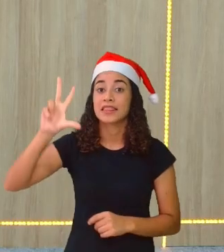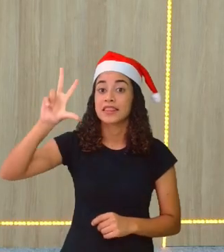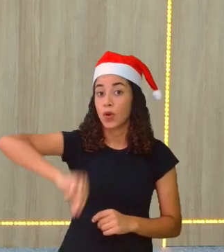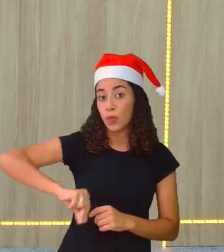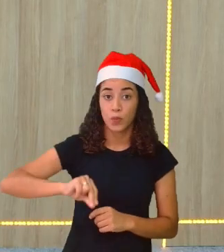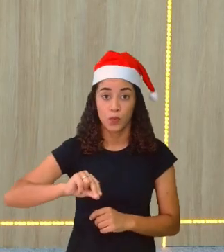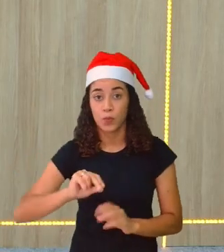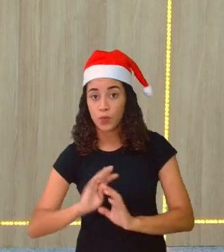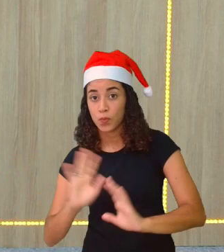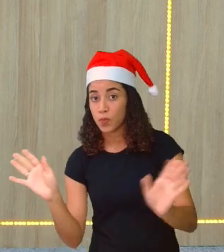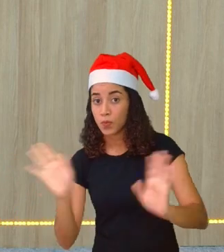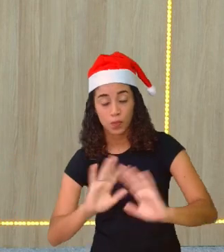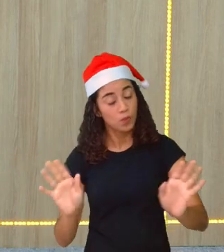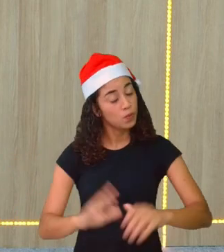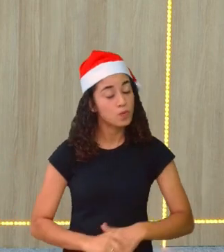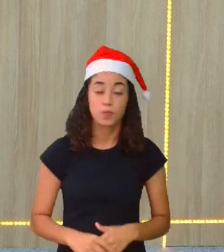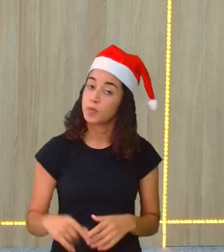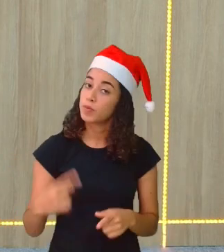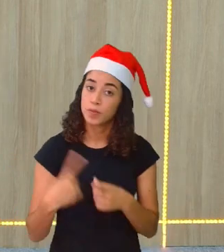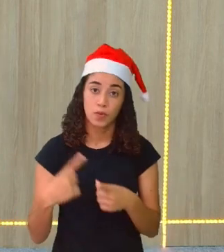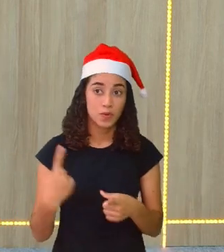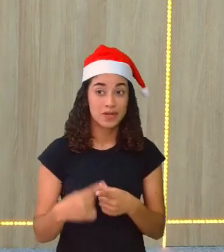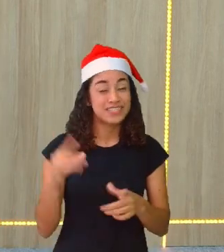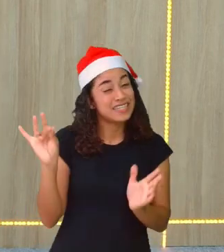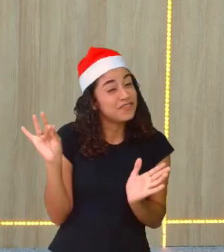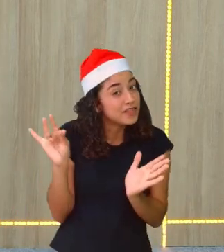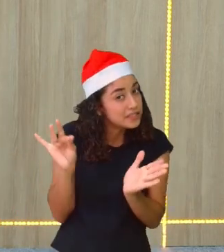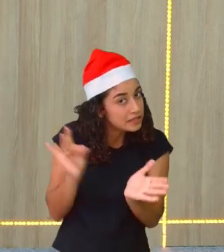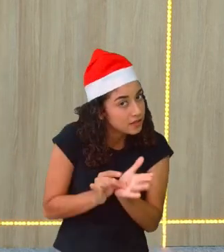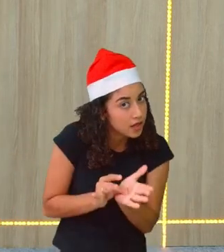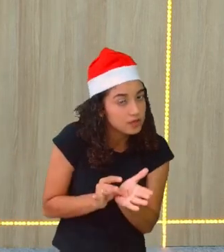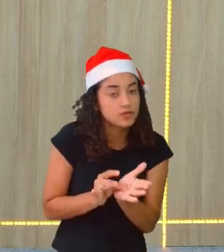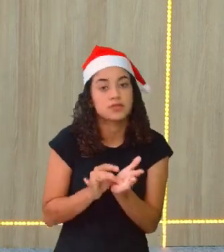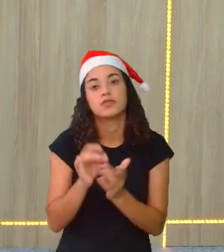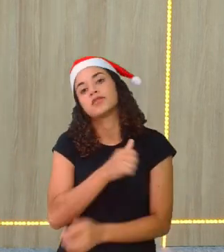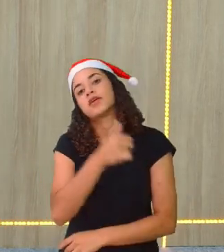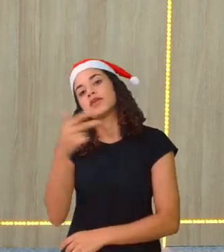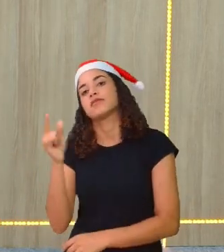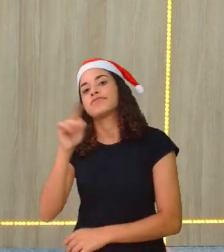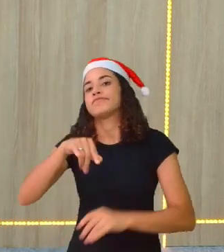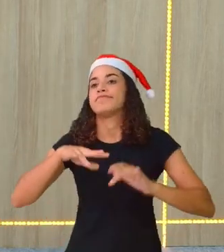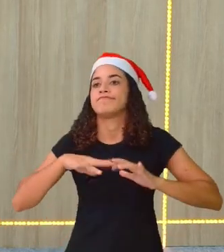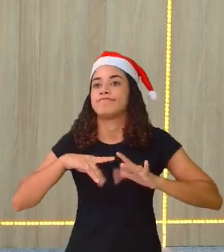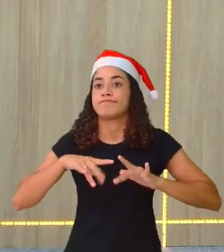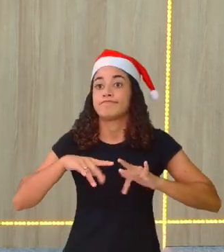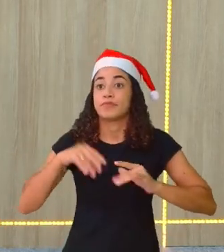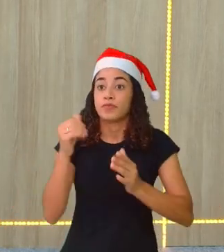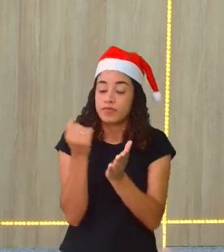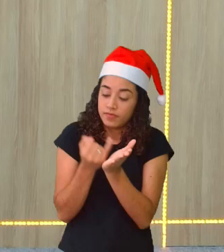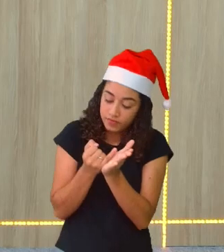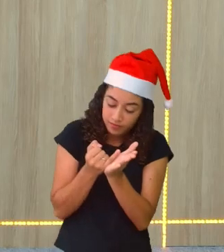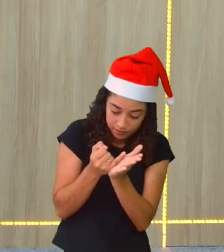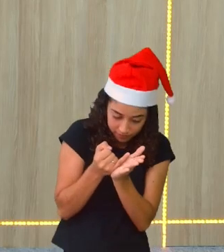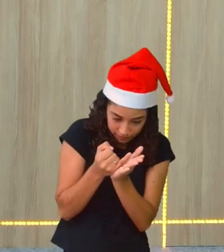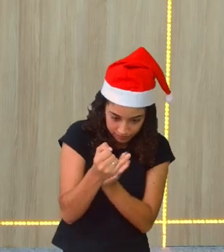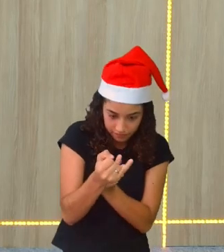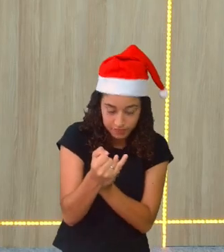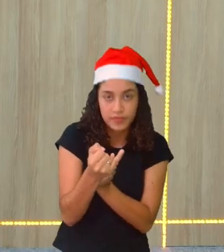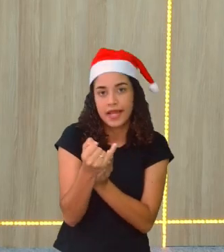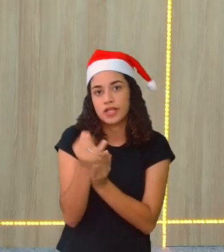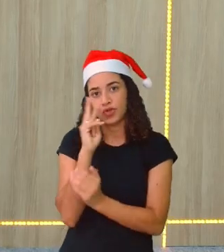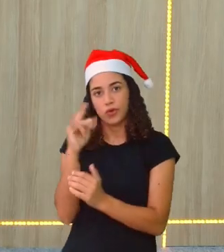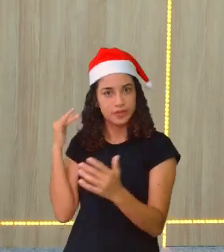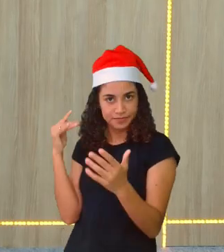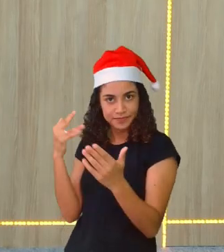e diz que não. Porque, na realidade, o Natal é um feriado, inicialmente,